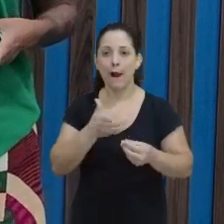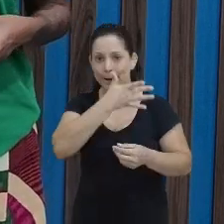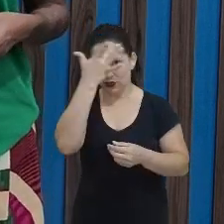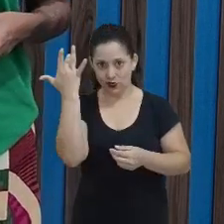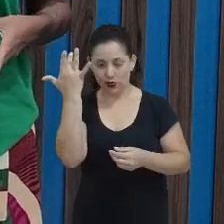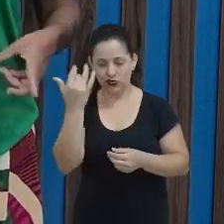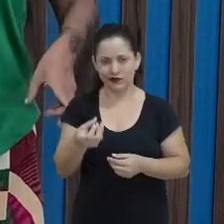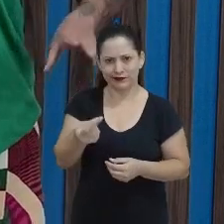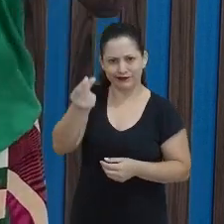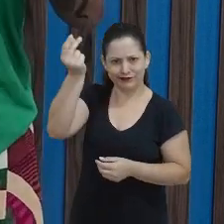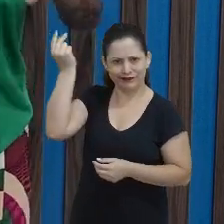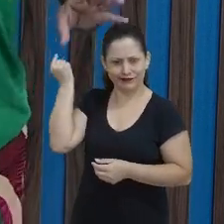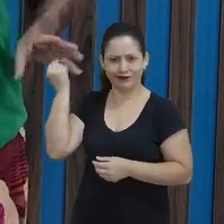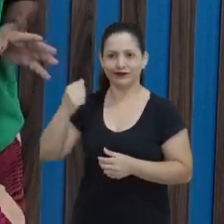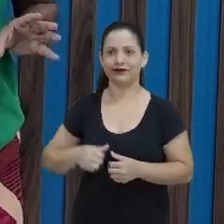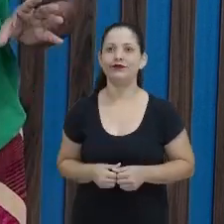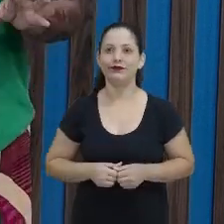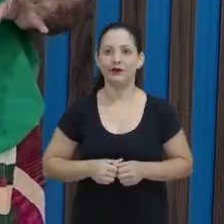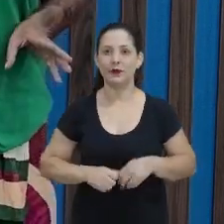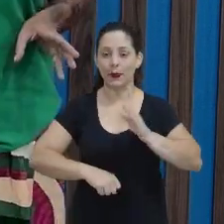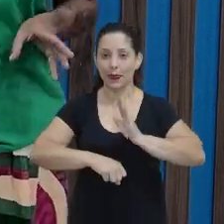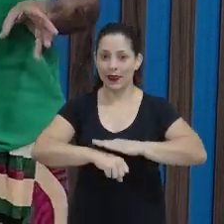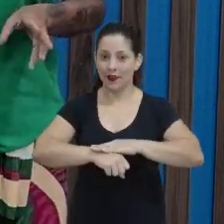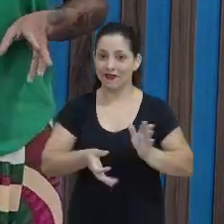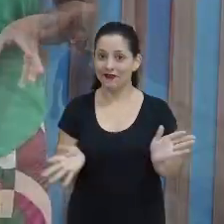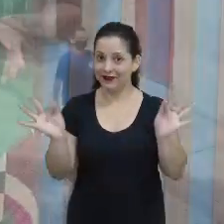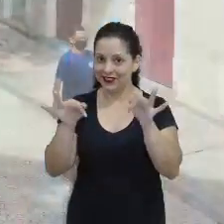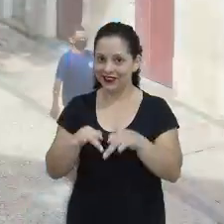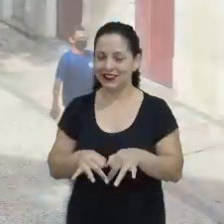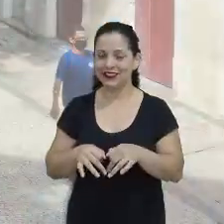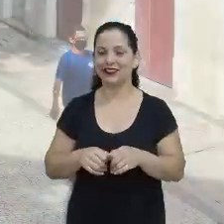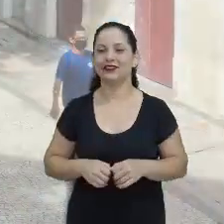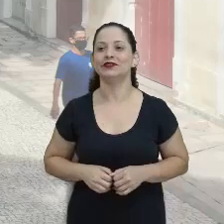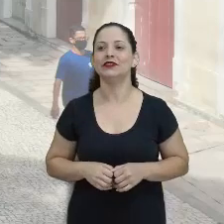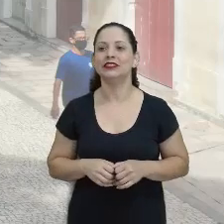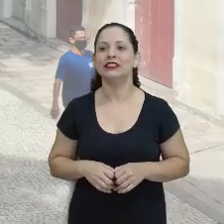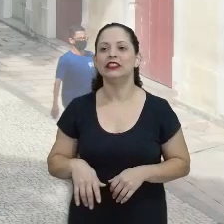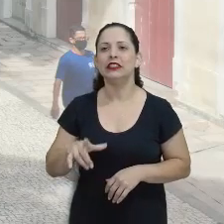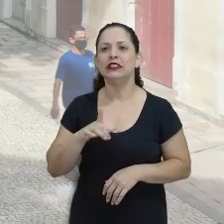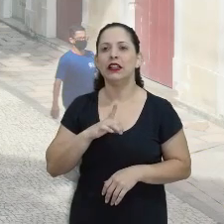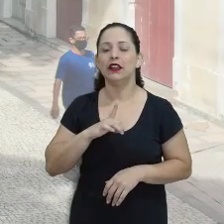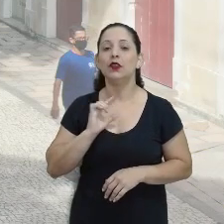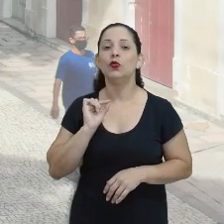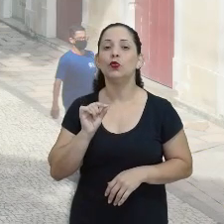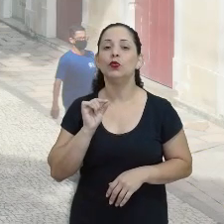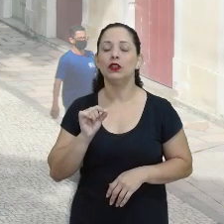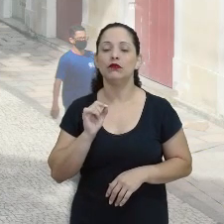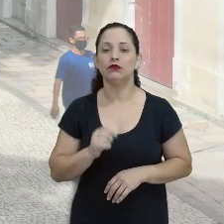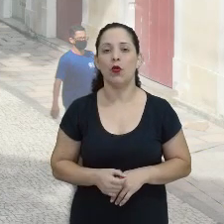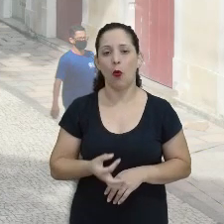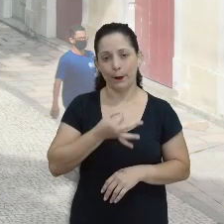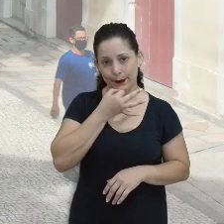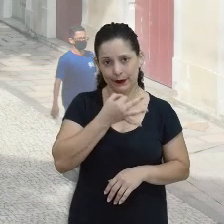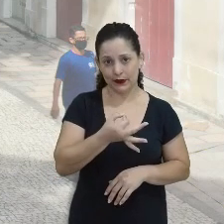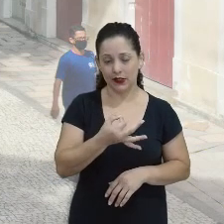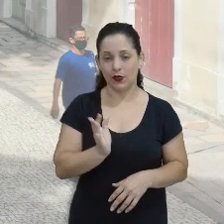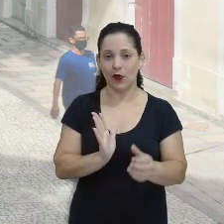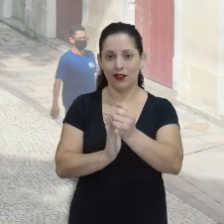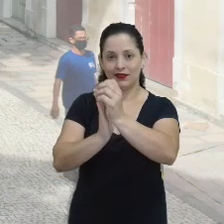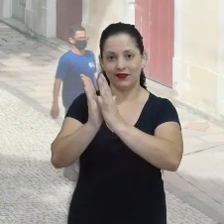né? Mas aí vamos adiantar que já estamos terminando e sugiro para vocês, né, essa